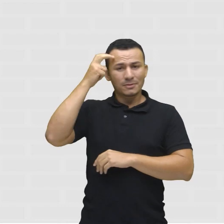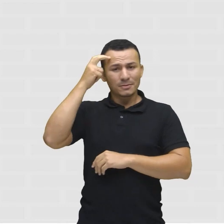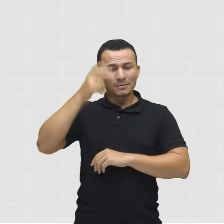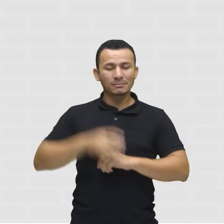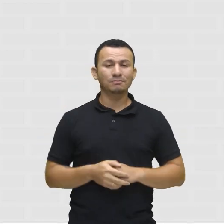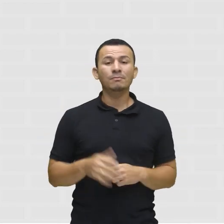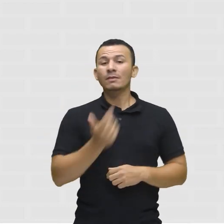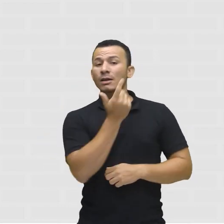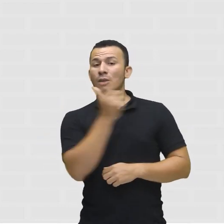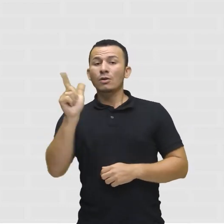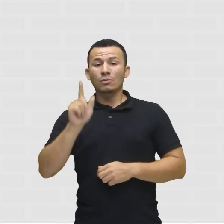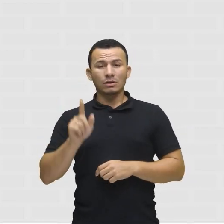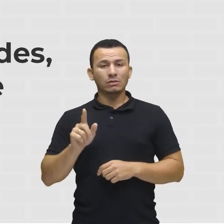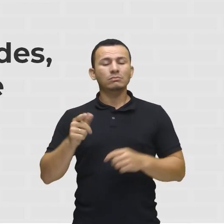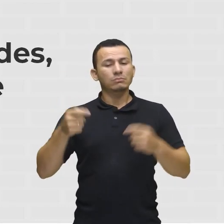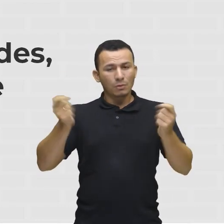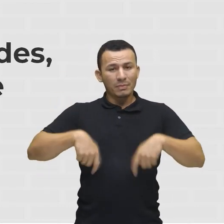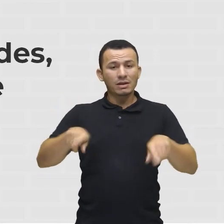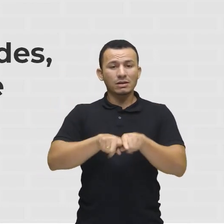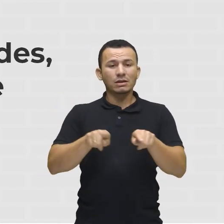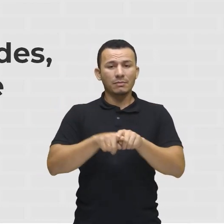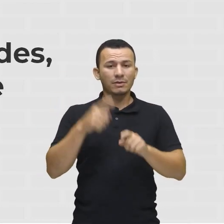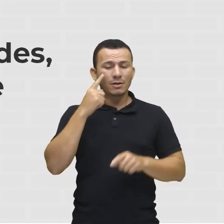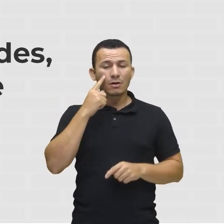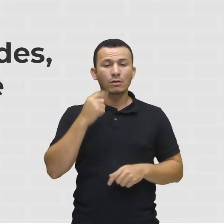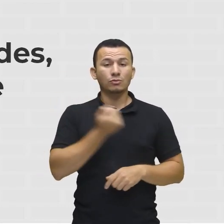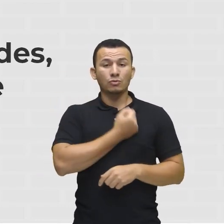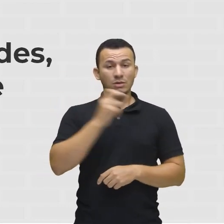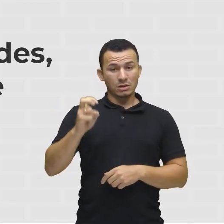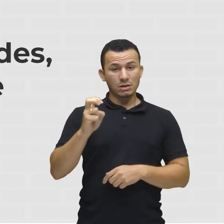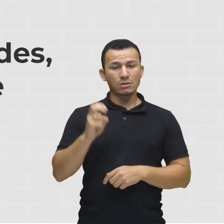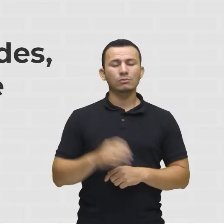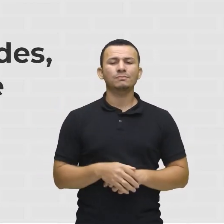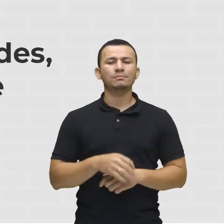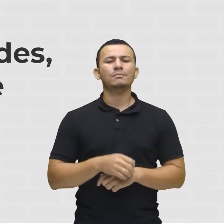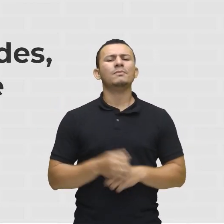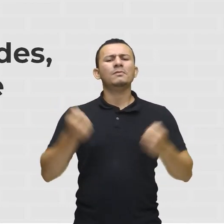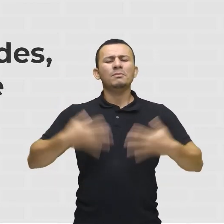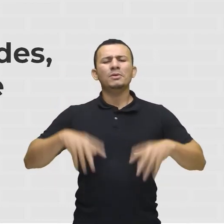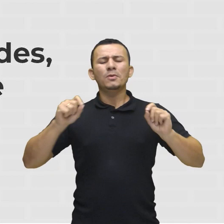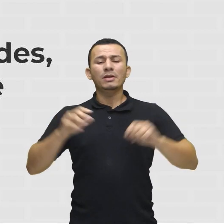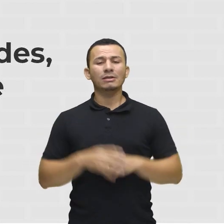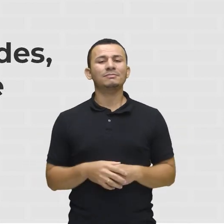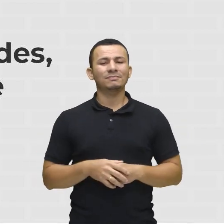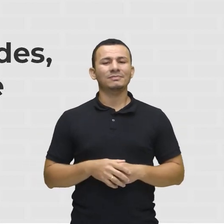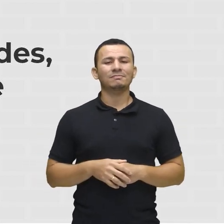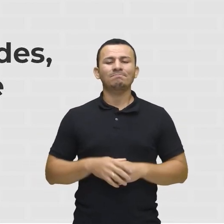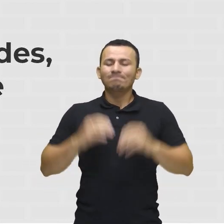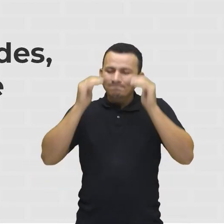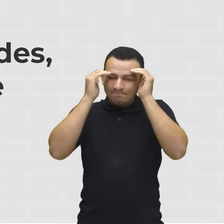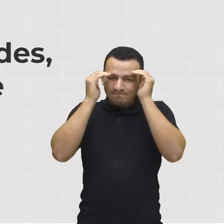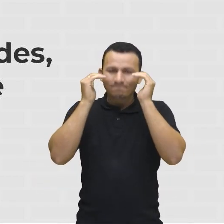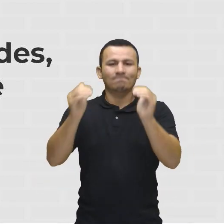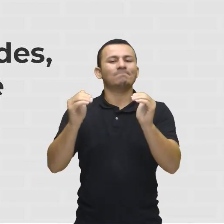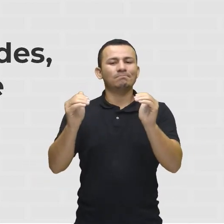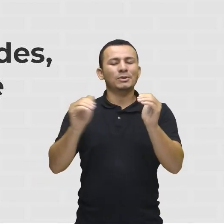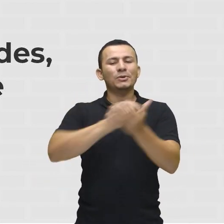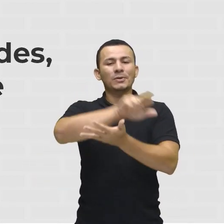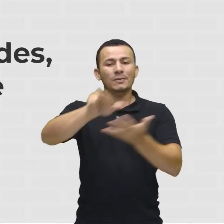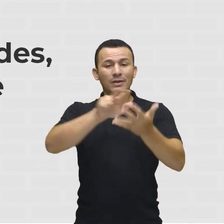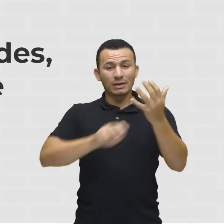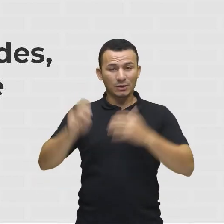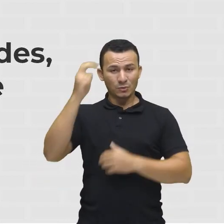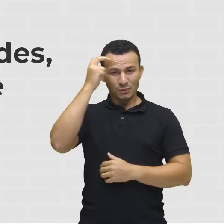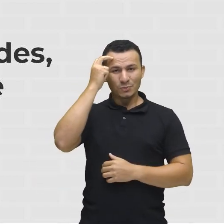outra competência. Vamos ver que é a quinta competência. E ela fala o quê? Respeito à diversidade cultural.